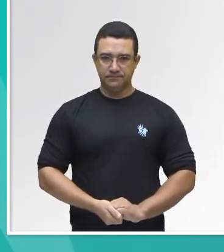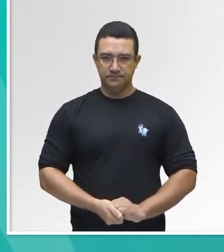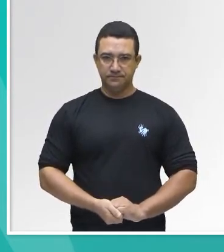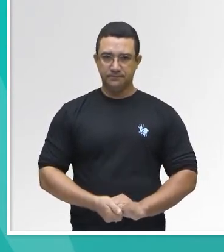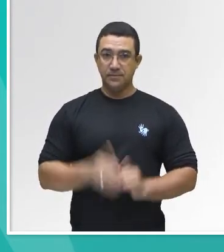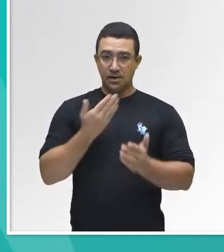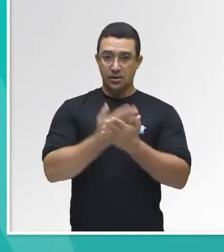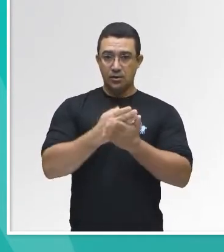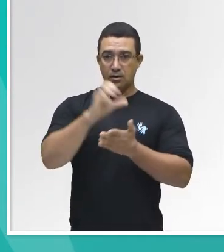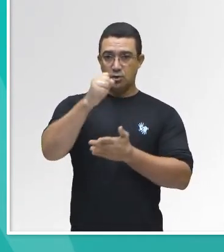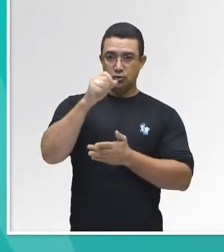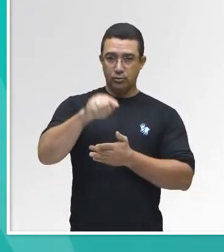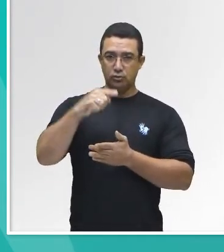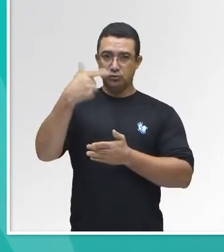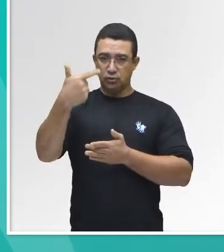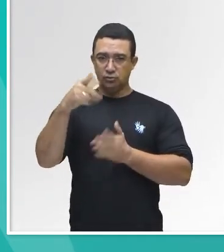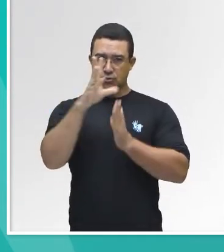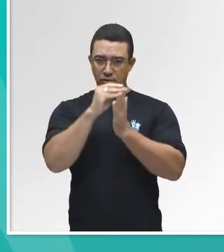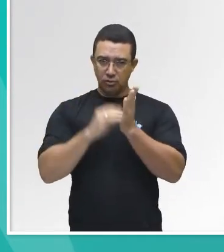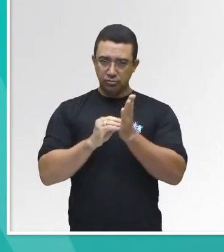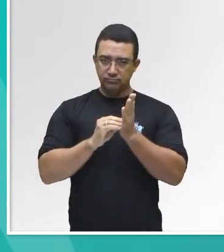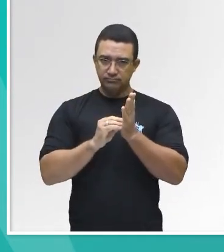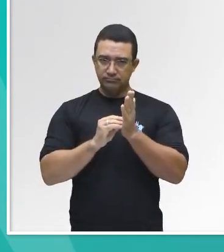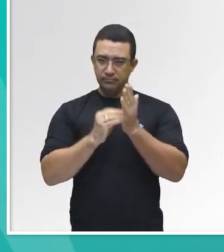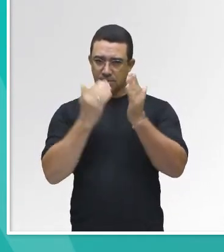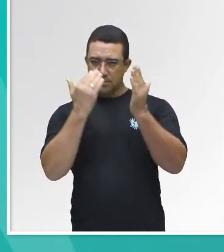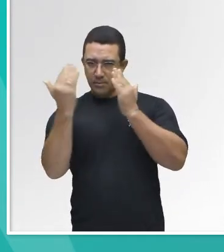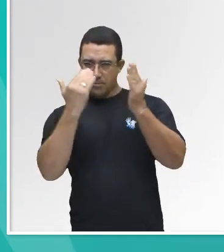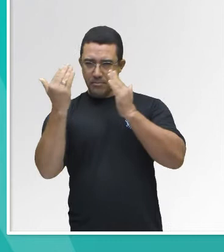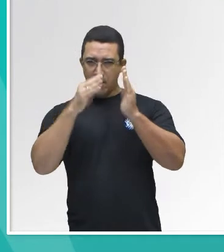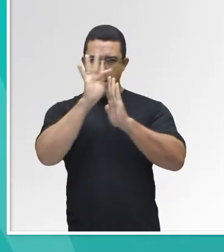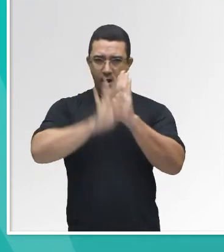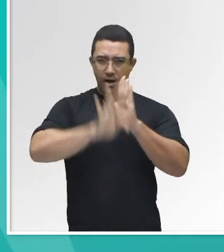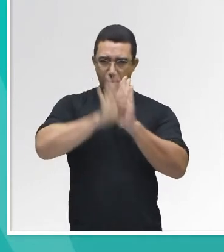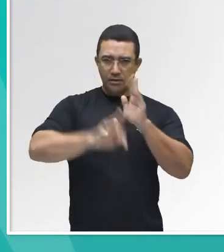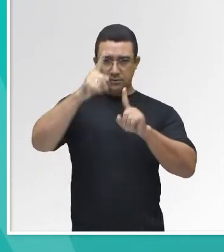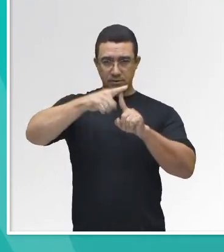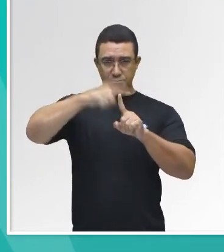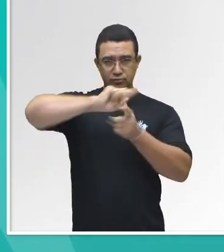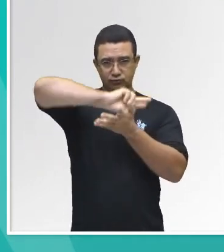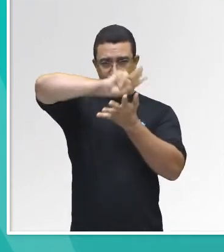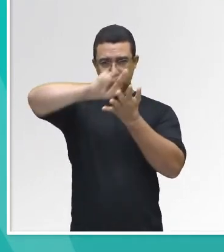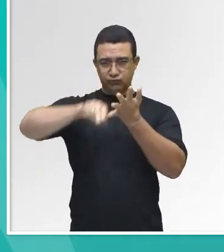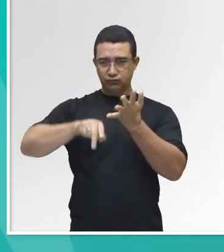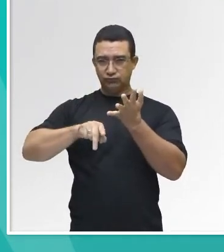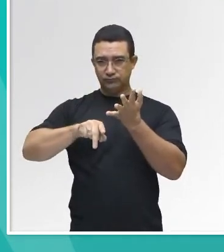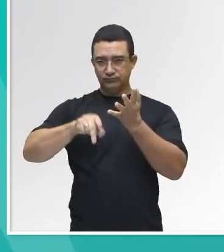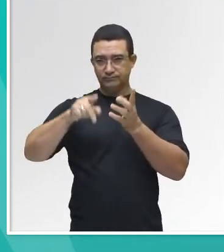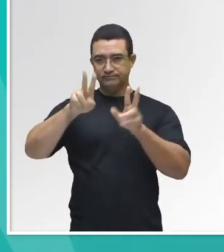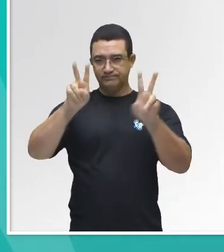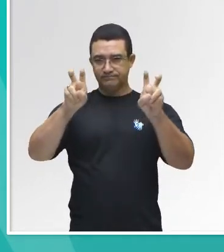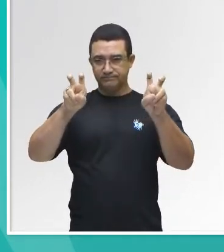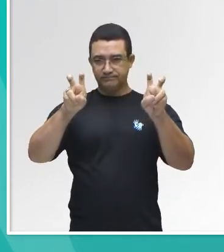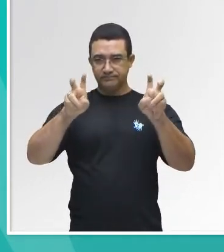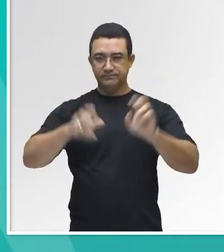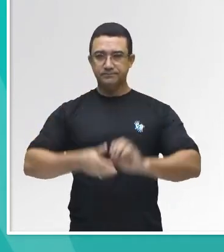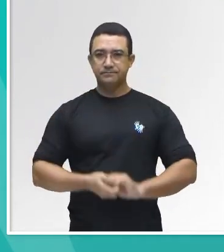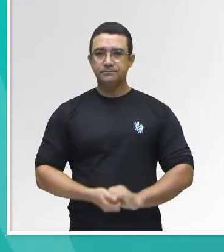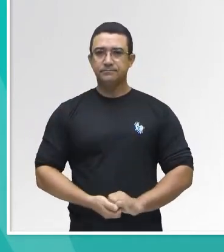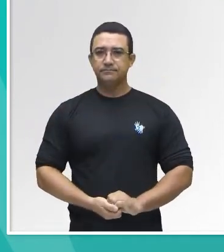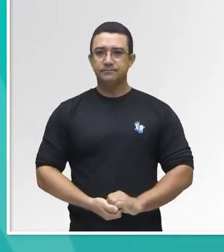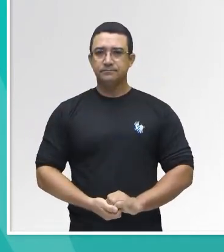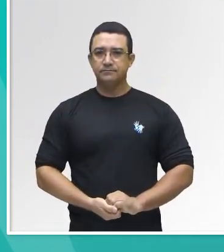Aula 8.2, conteúdo. Análisis de textos de tipologias e temáticas diversas.